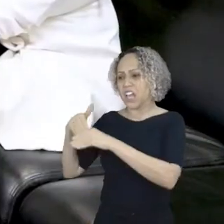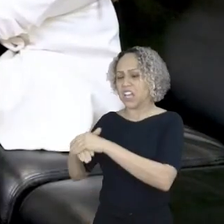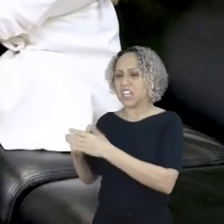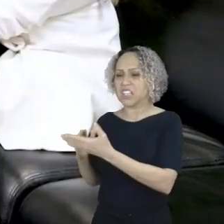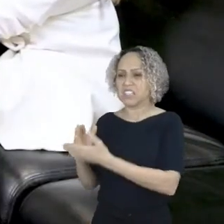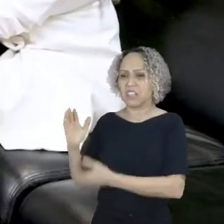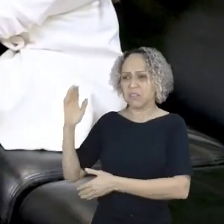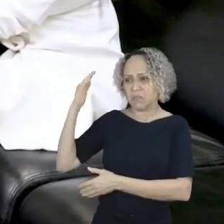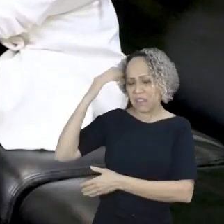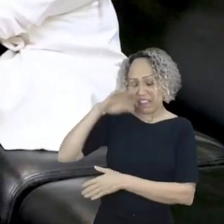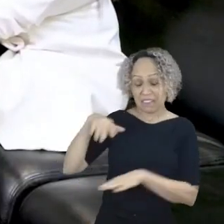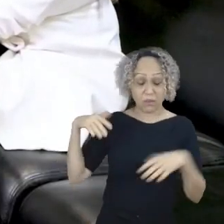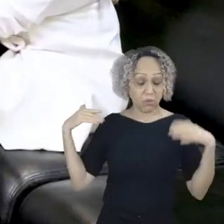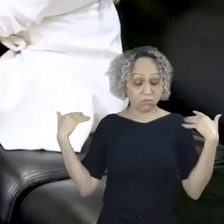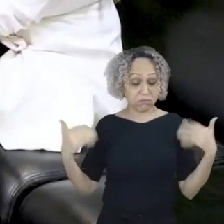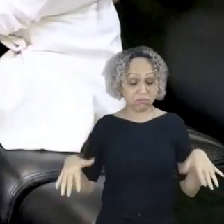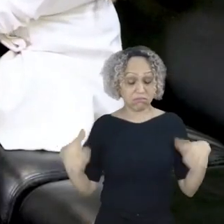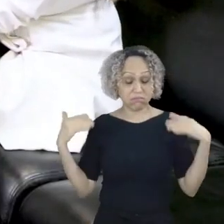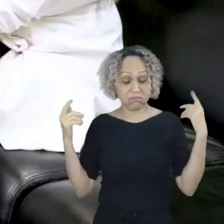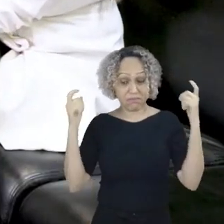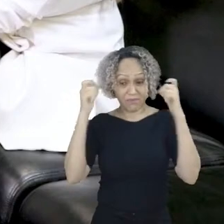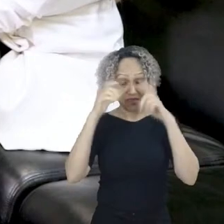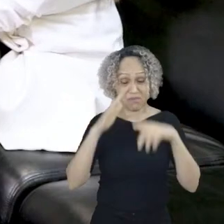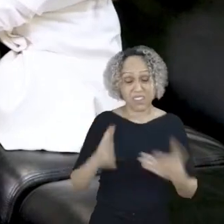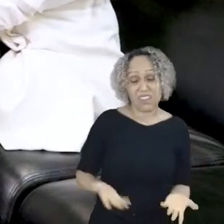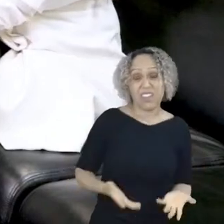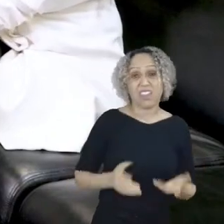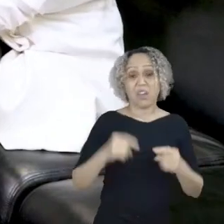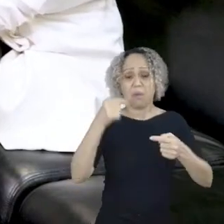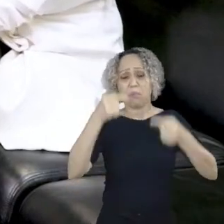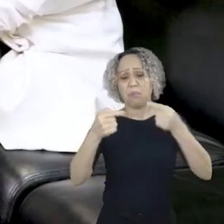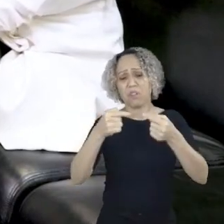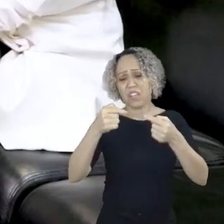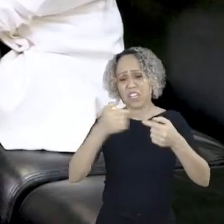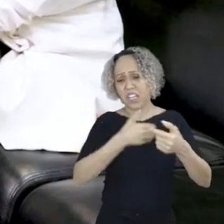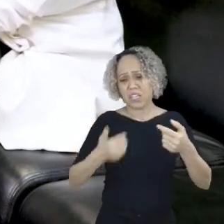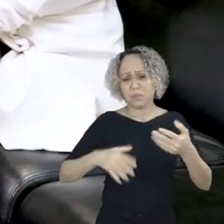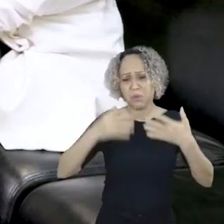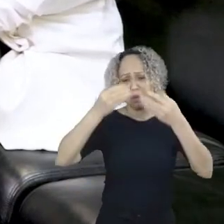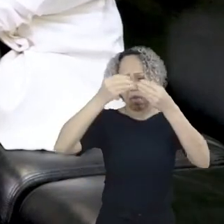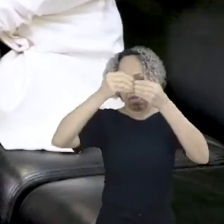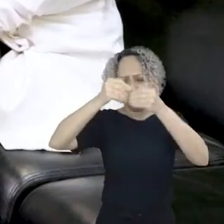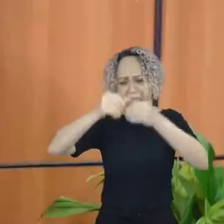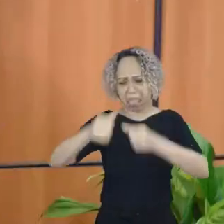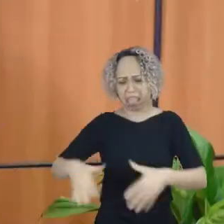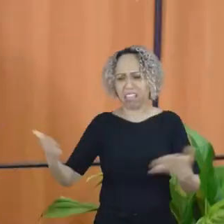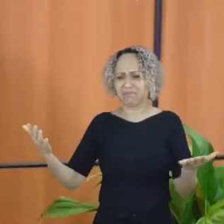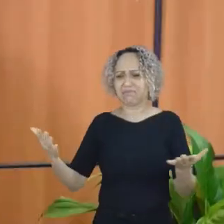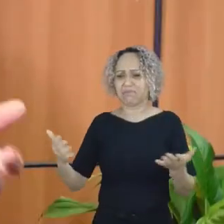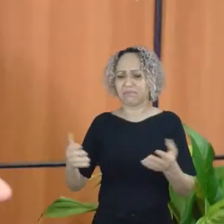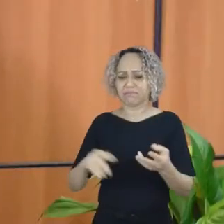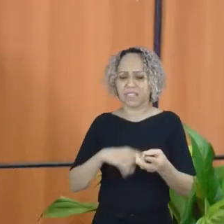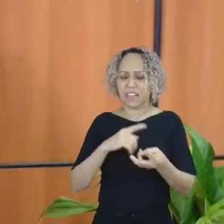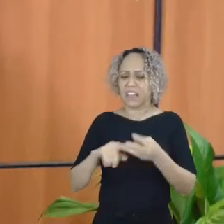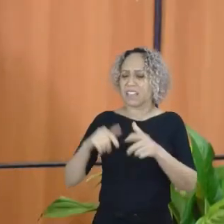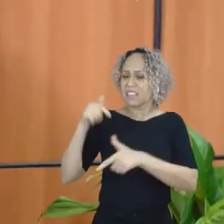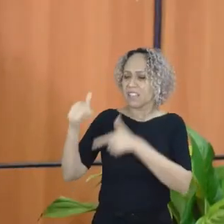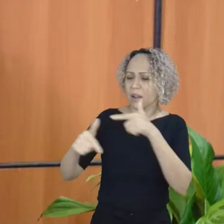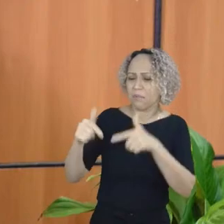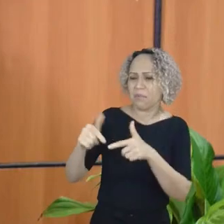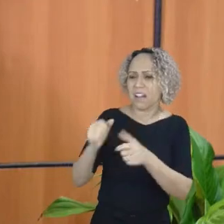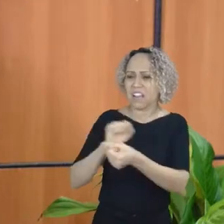destruição de direitos, descontinuidade de políticas públicas, uma tragédia. Trabalho escravo, exploração de mão de